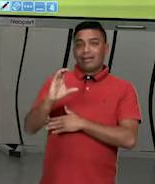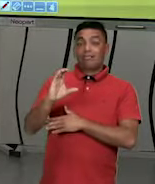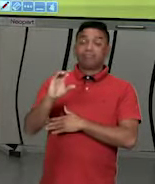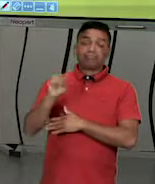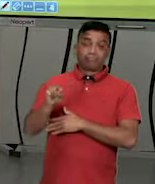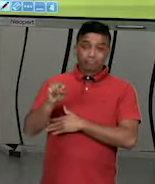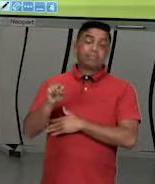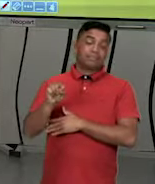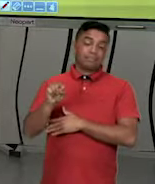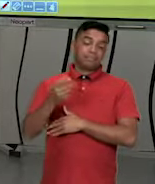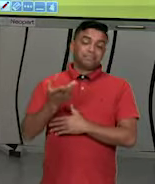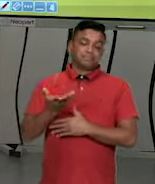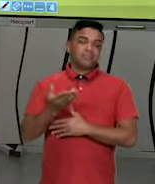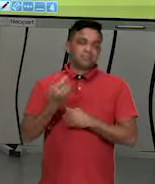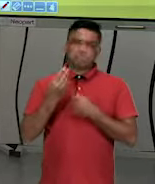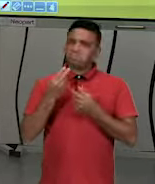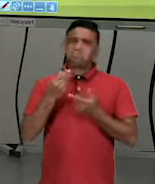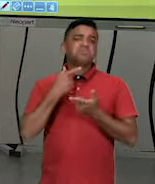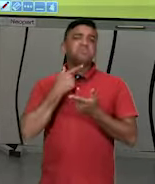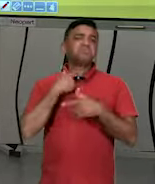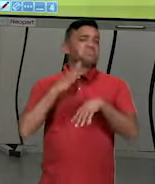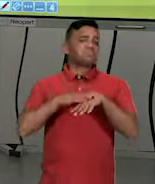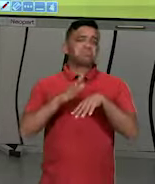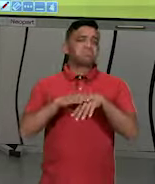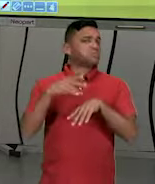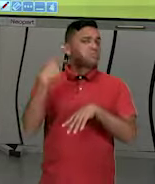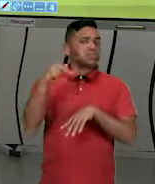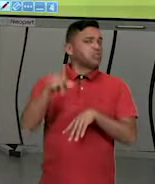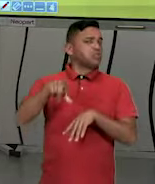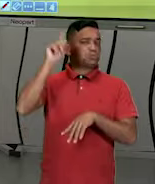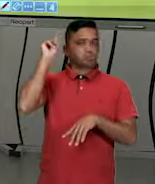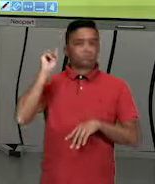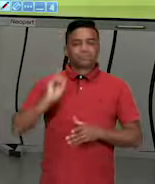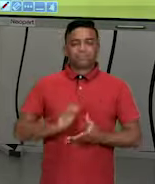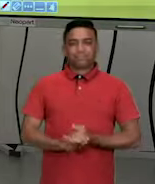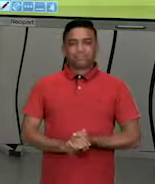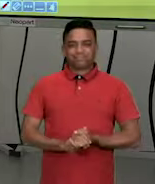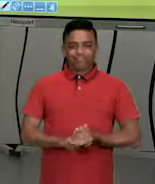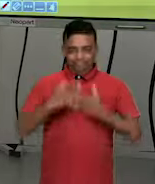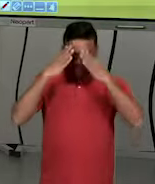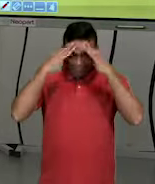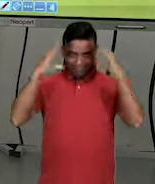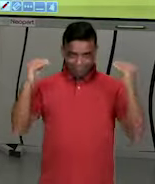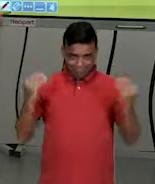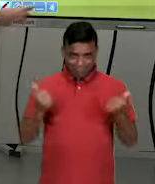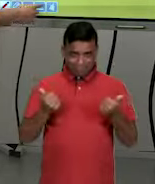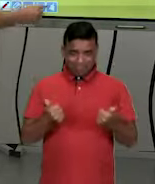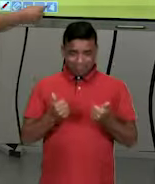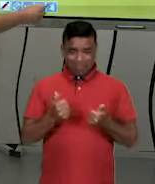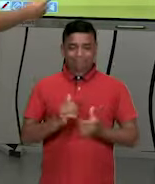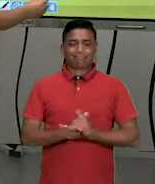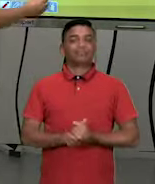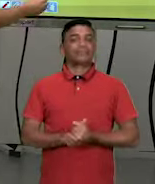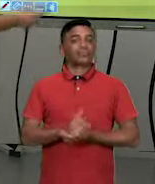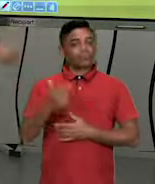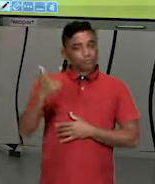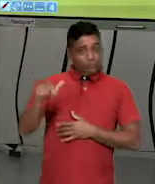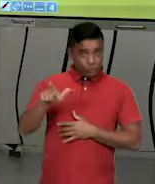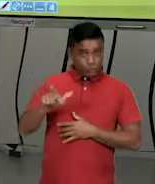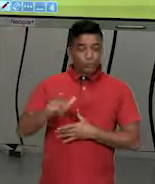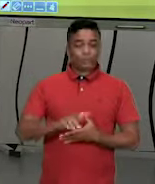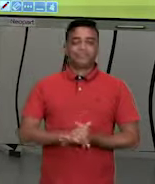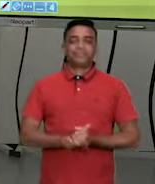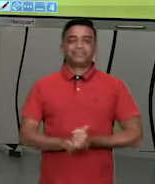etc., tá? Você pode utilizar dessas 2 formas. Tranquilo, gente, com a enumeração? Bora para frente, então.